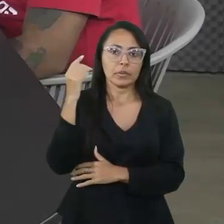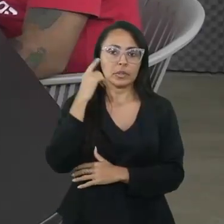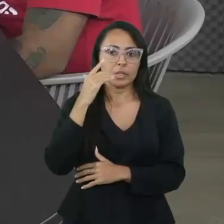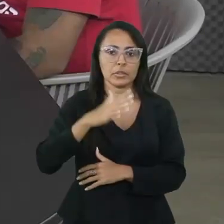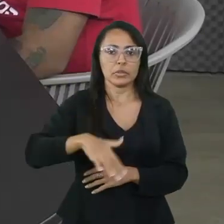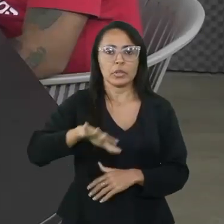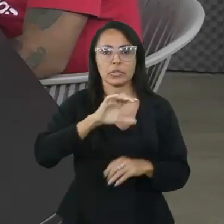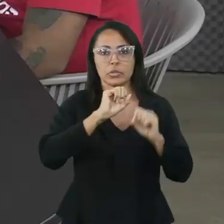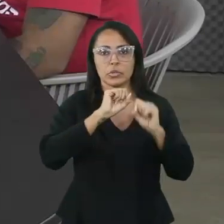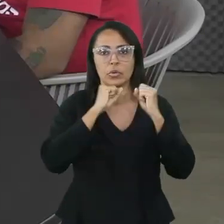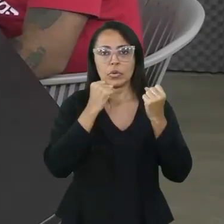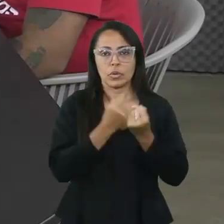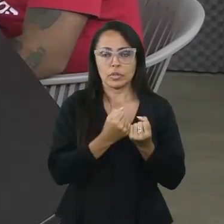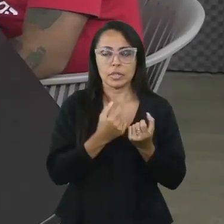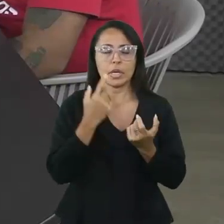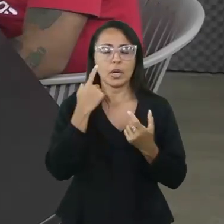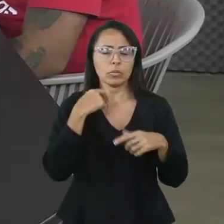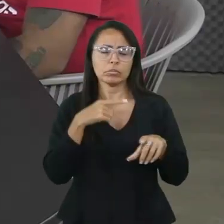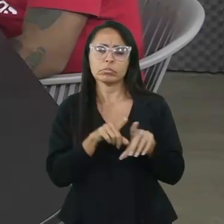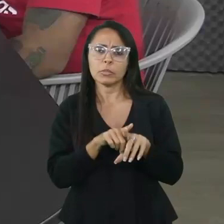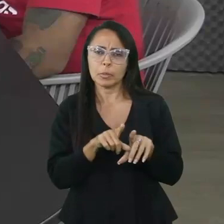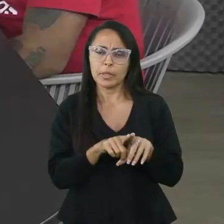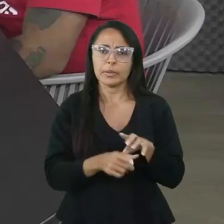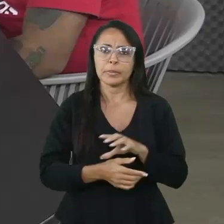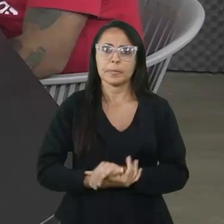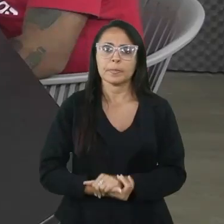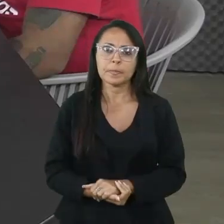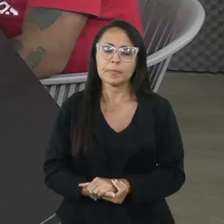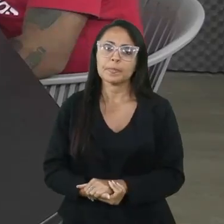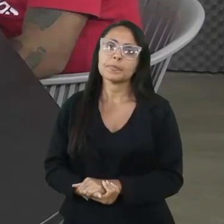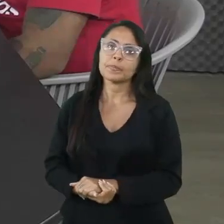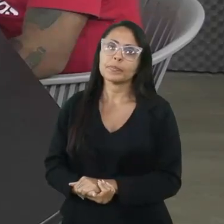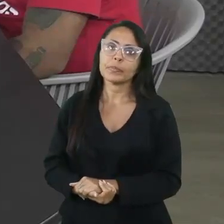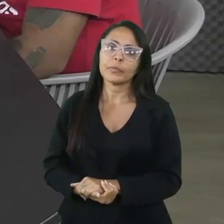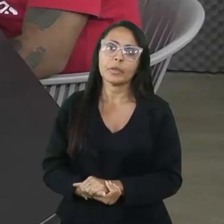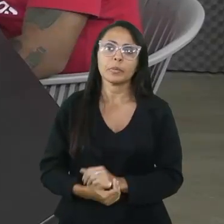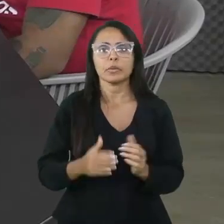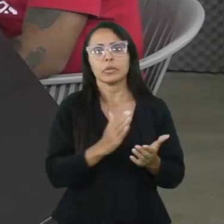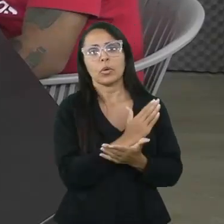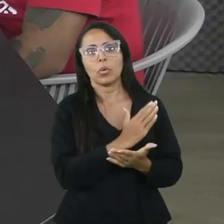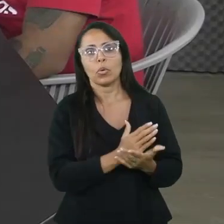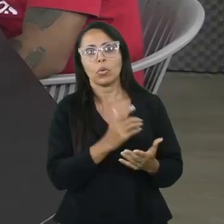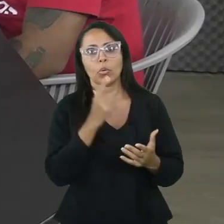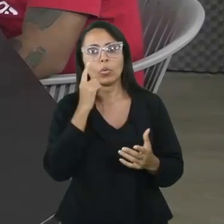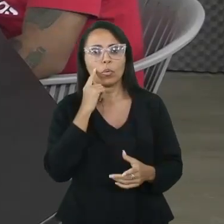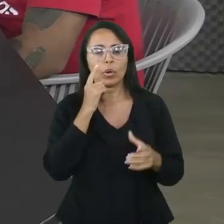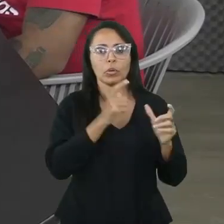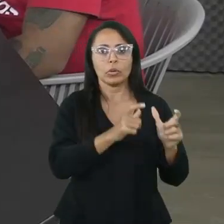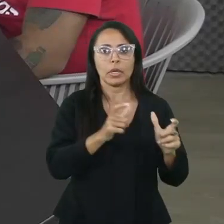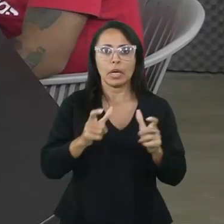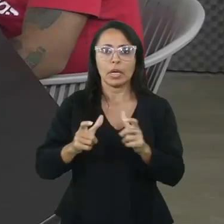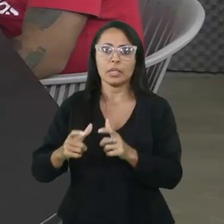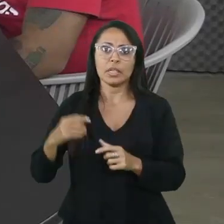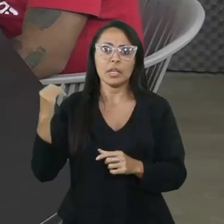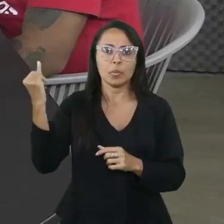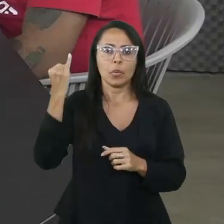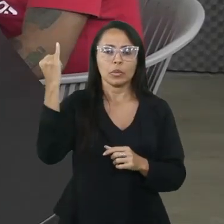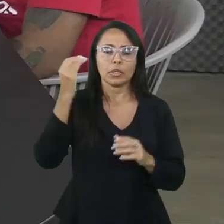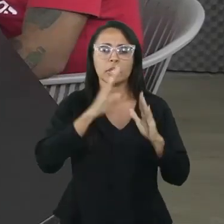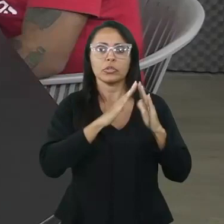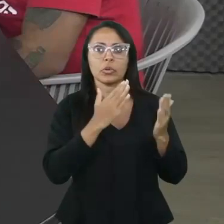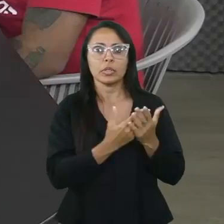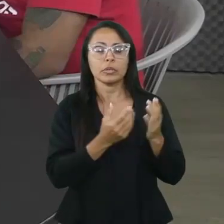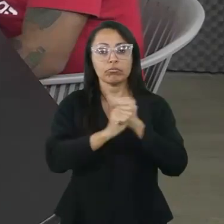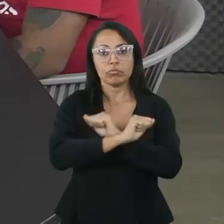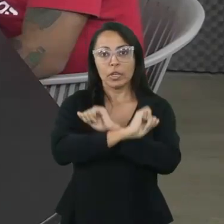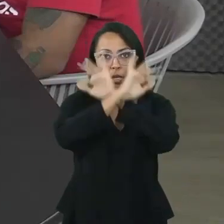né? Social também, claro, lógico. E que dentro de algumas comunidades, algumas escolas têm um papel fundamental de esclarecimento